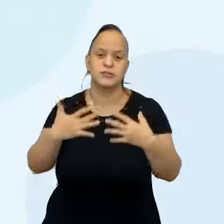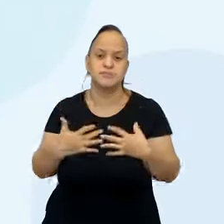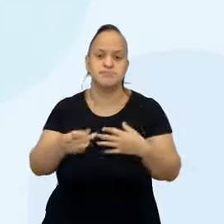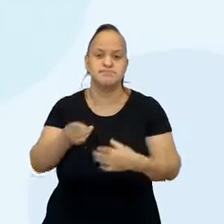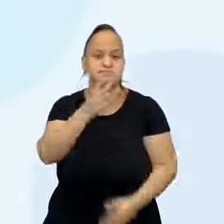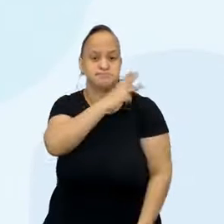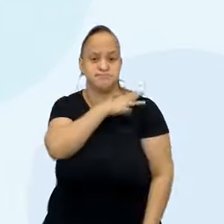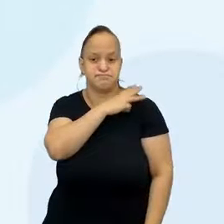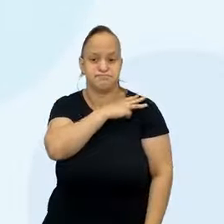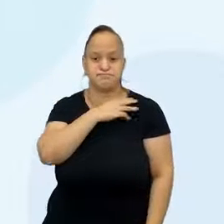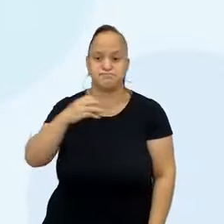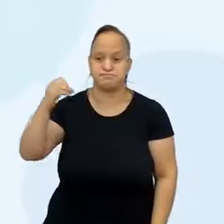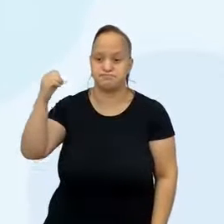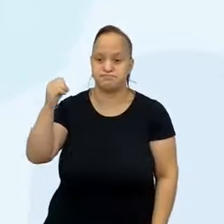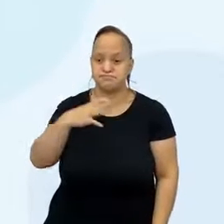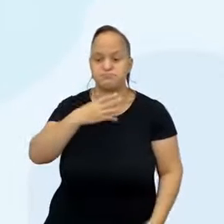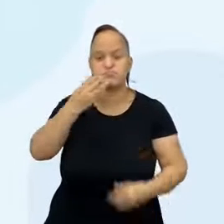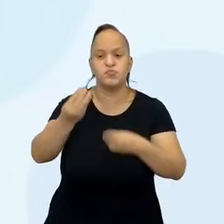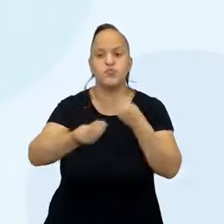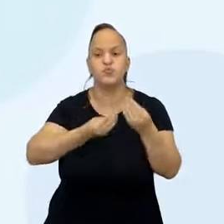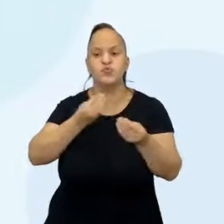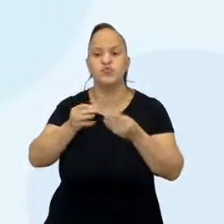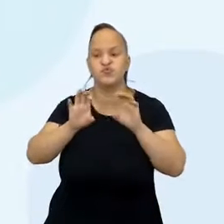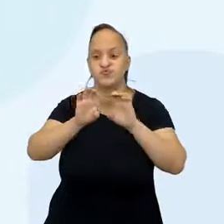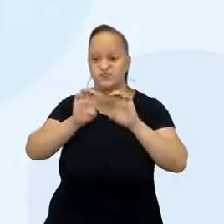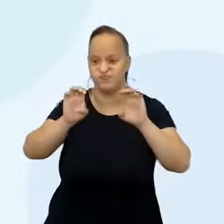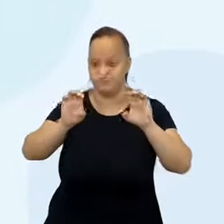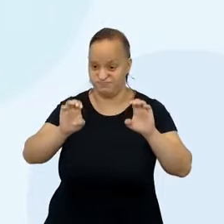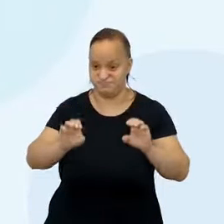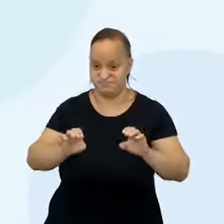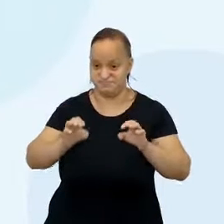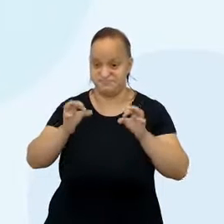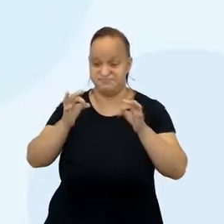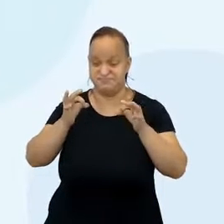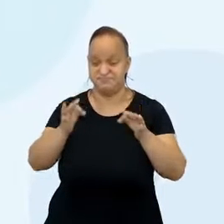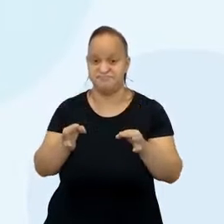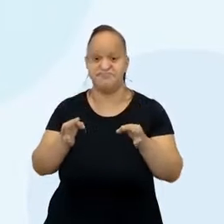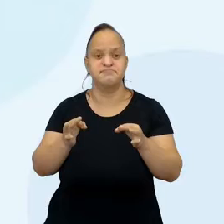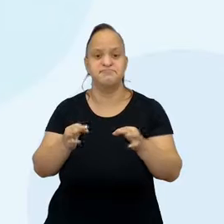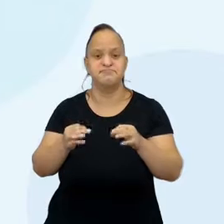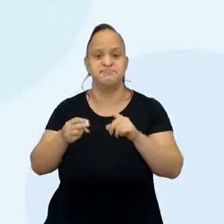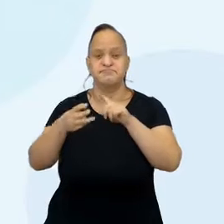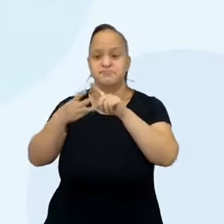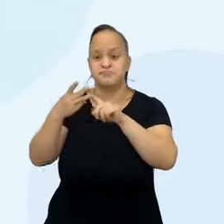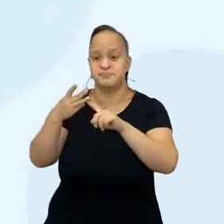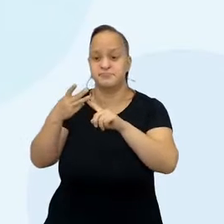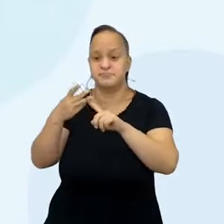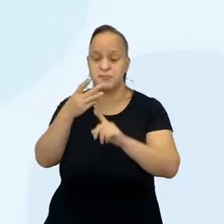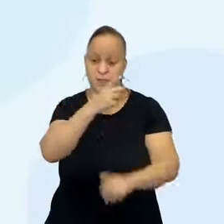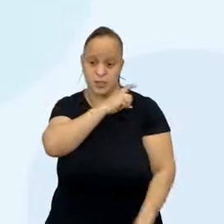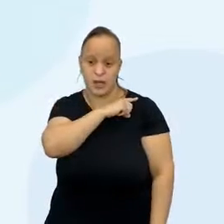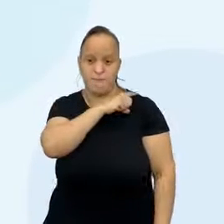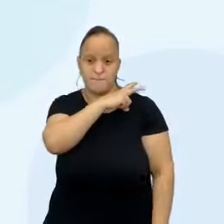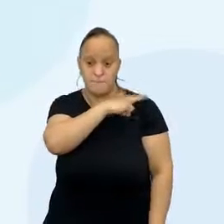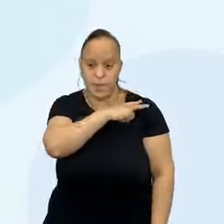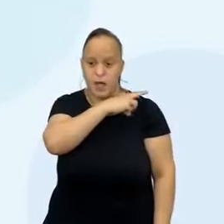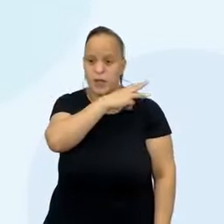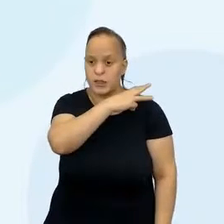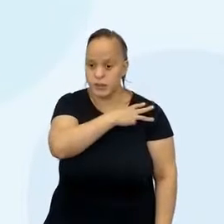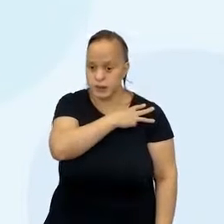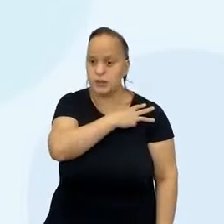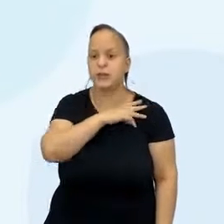novo ensino médio, como ele está estruturado, né? Então, a gente tem ali, né, as 3 séries do ensino